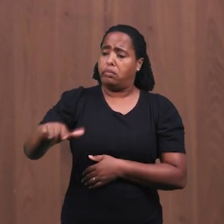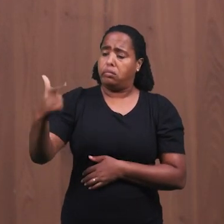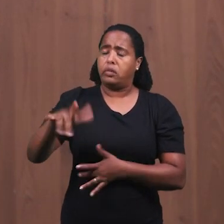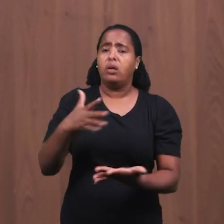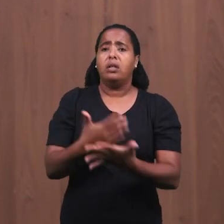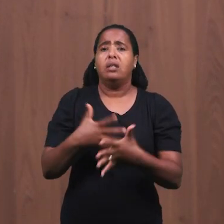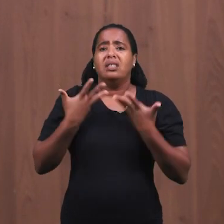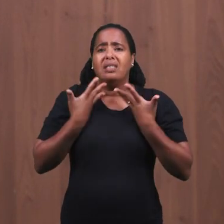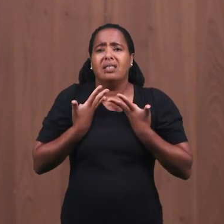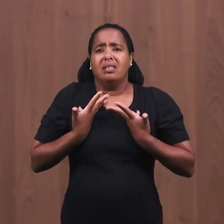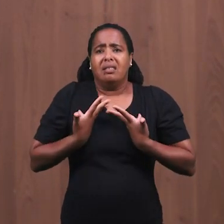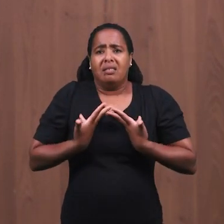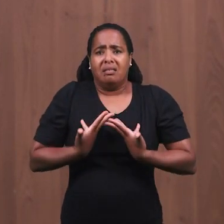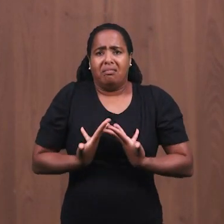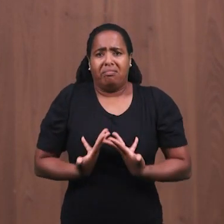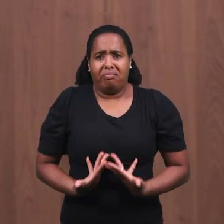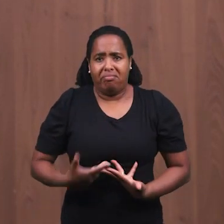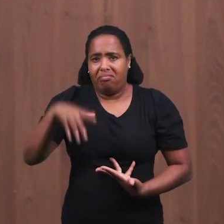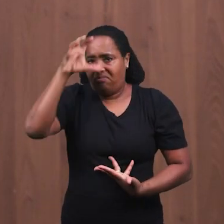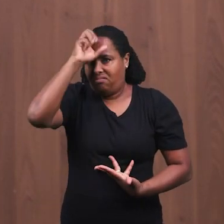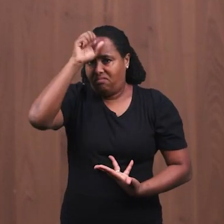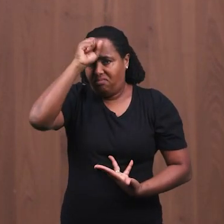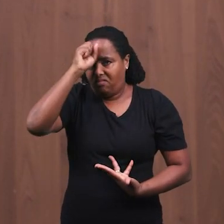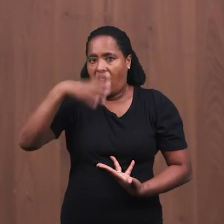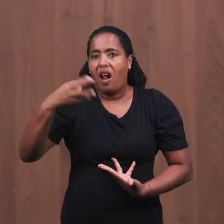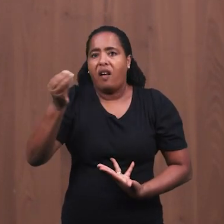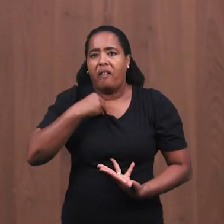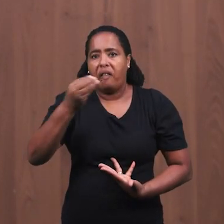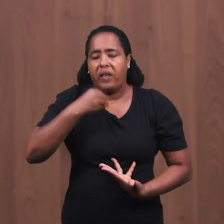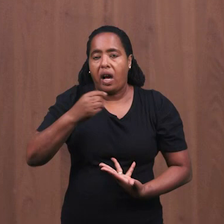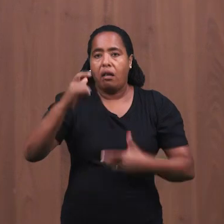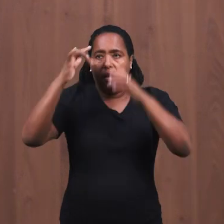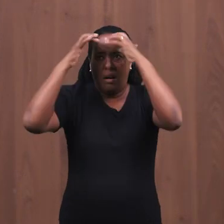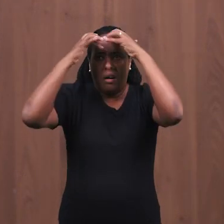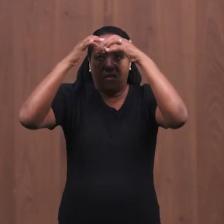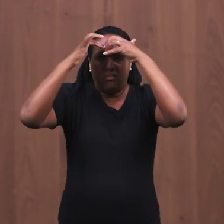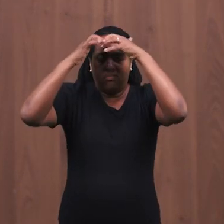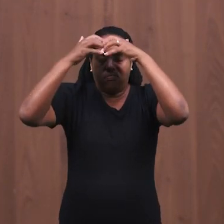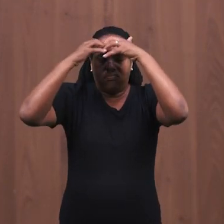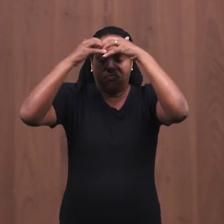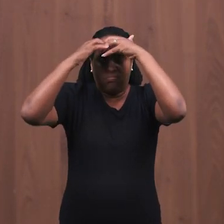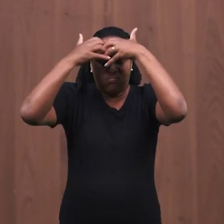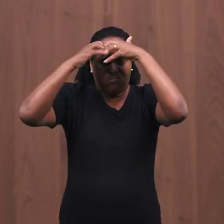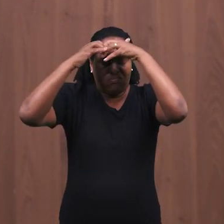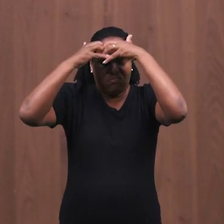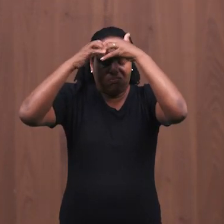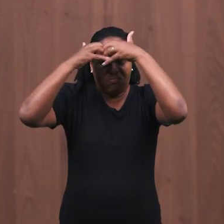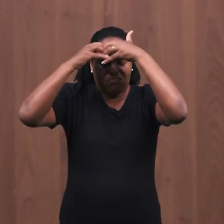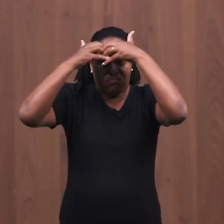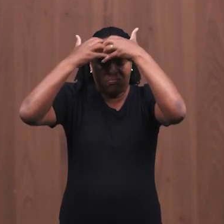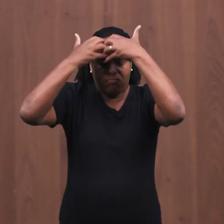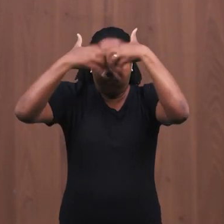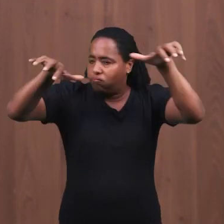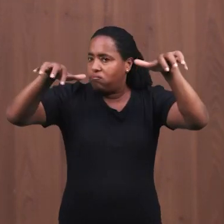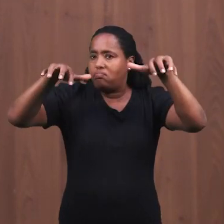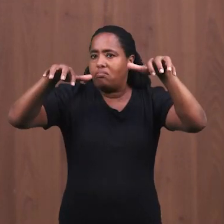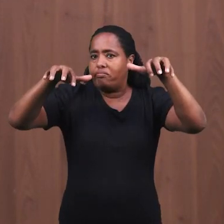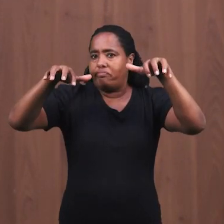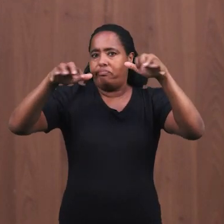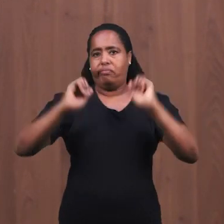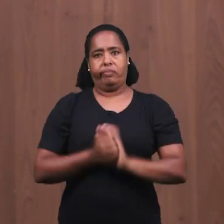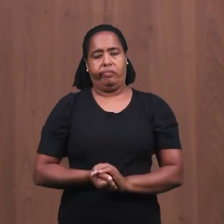tornará cansativo e sem aprendizado, porque o cérebro estará confuso sobre onde concentrar a